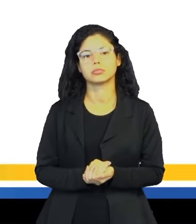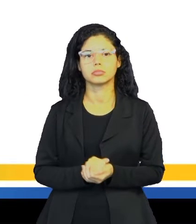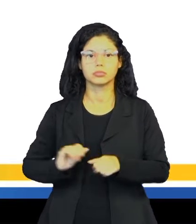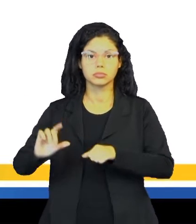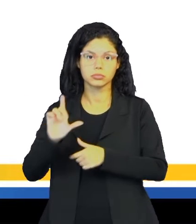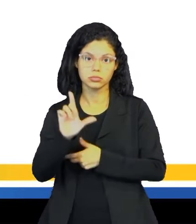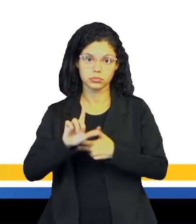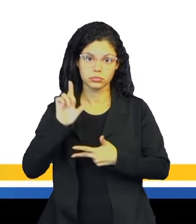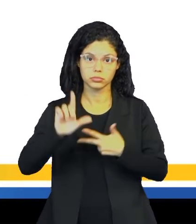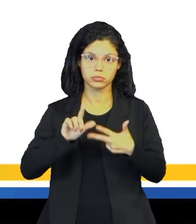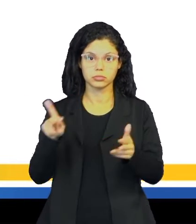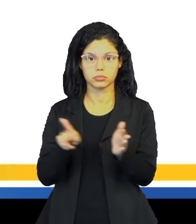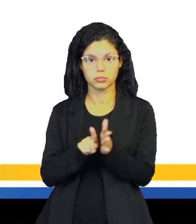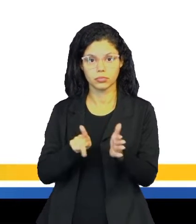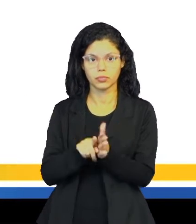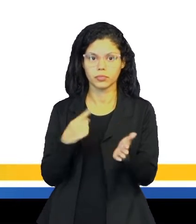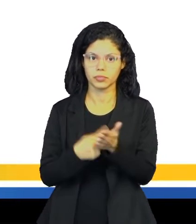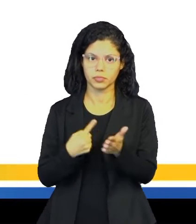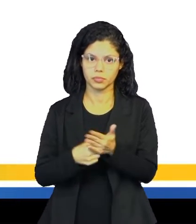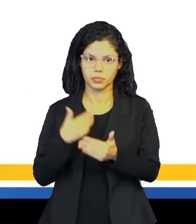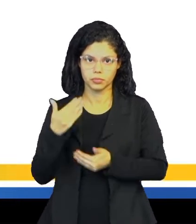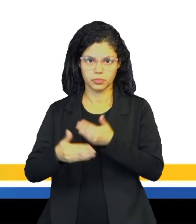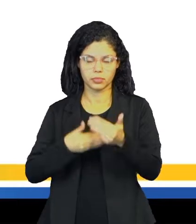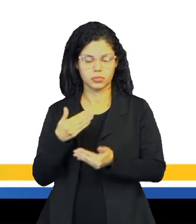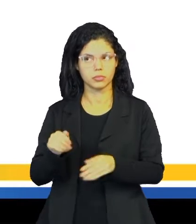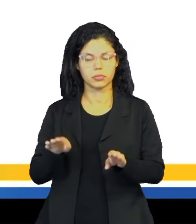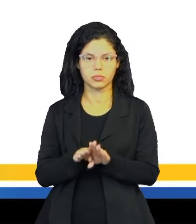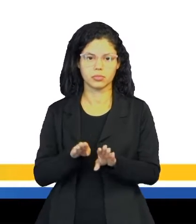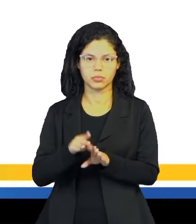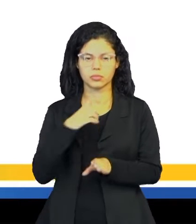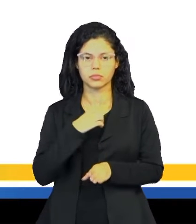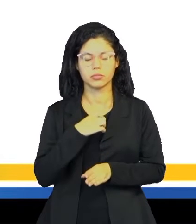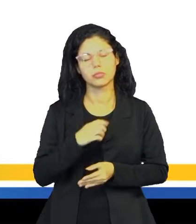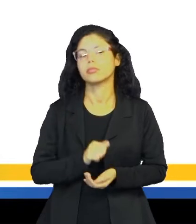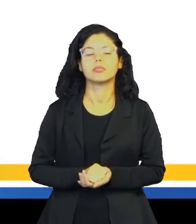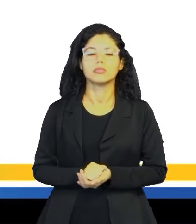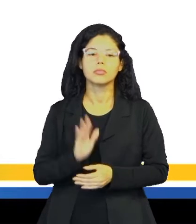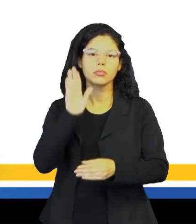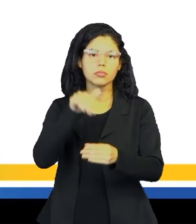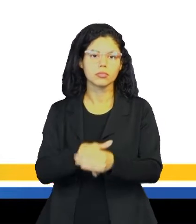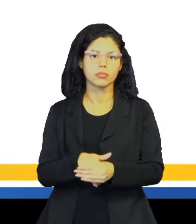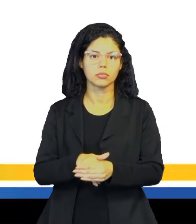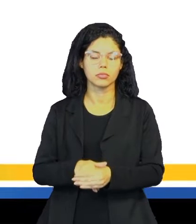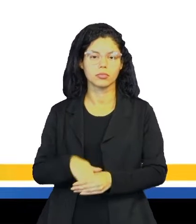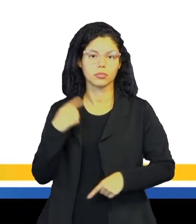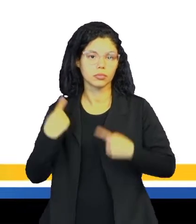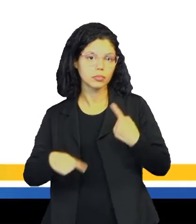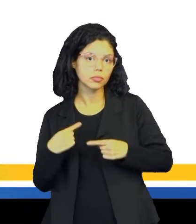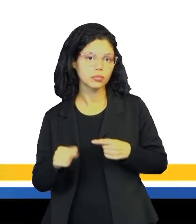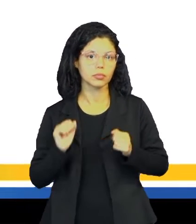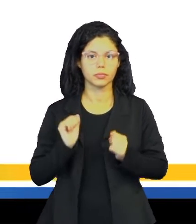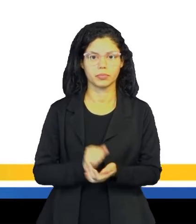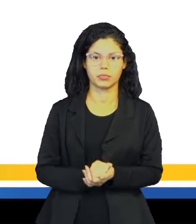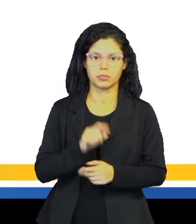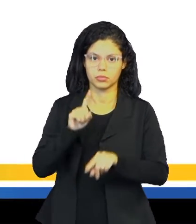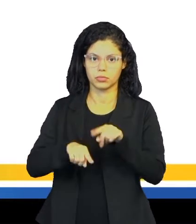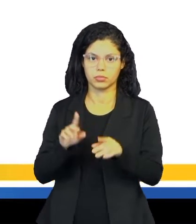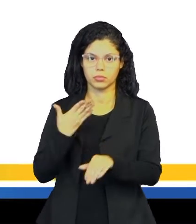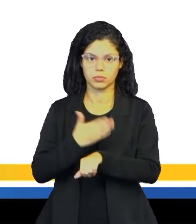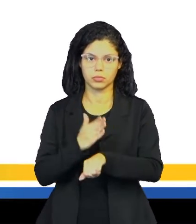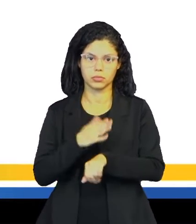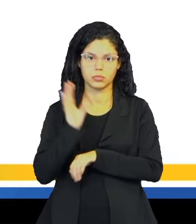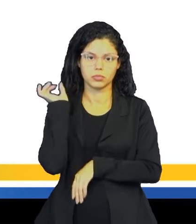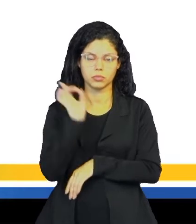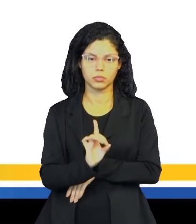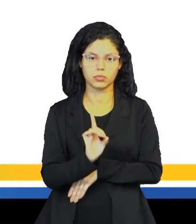cumprimento da representação, né, decorrente do exercício do sufrágio. O voto, ele é um ato político que materializa na